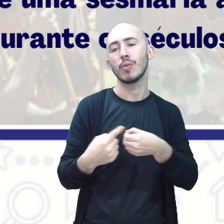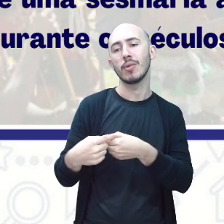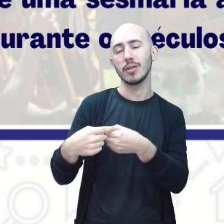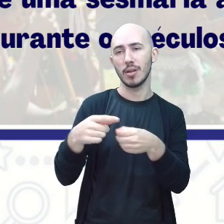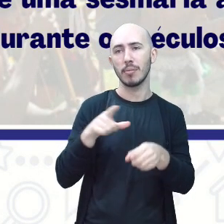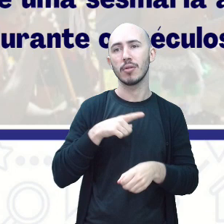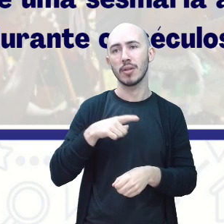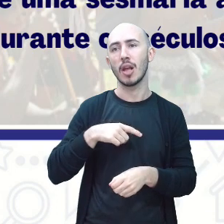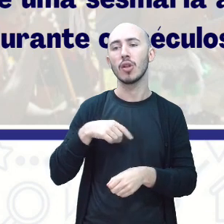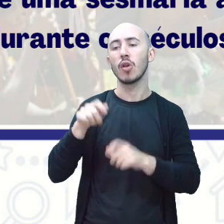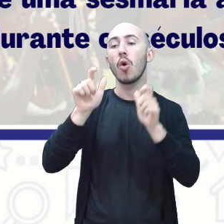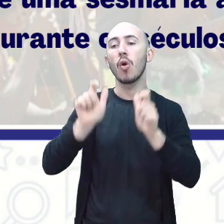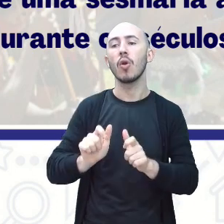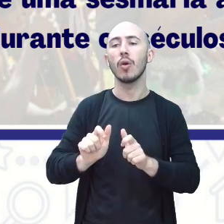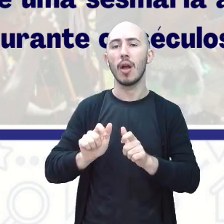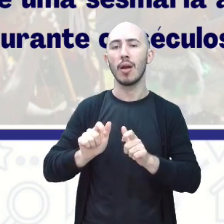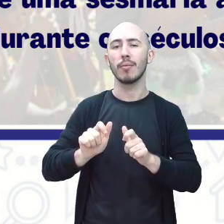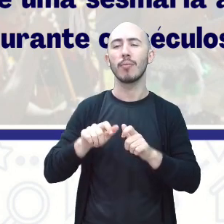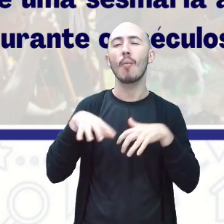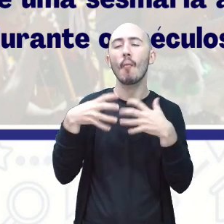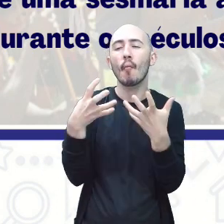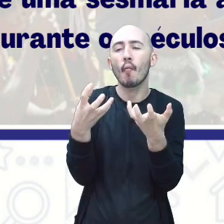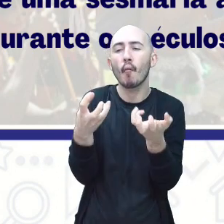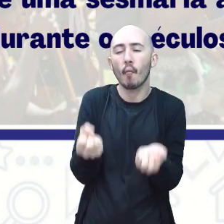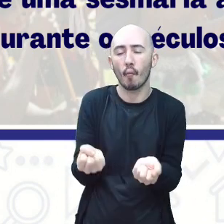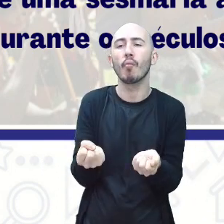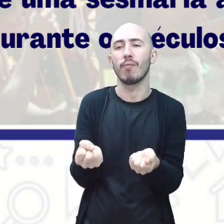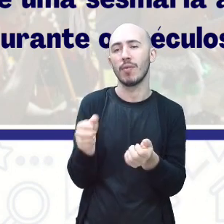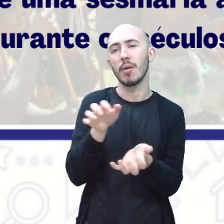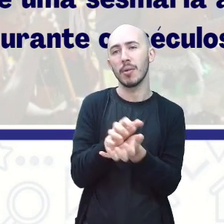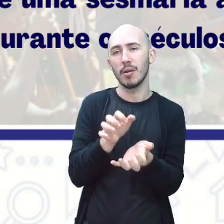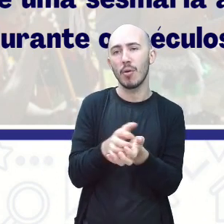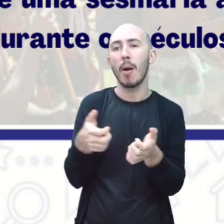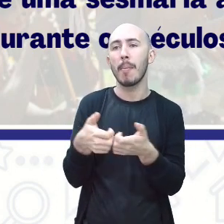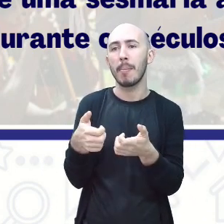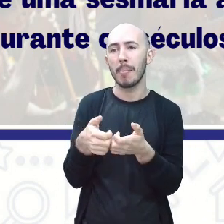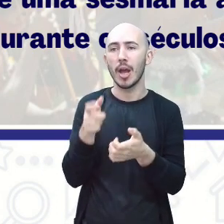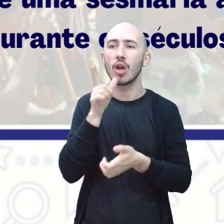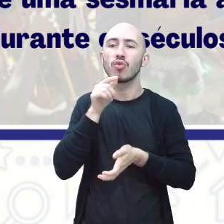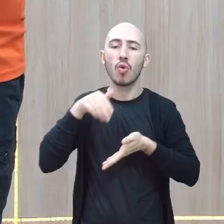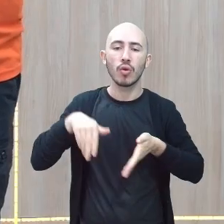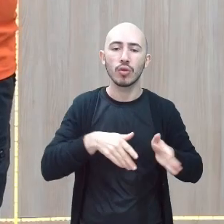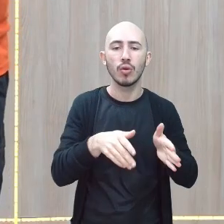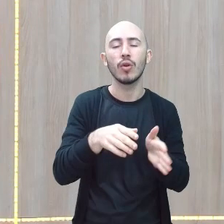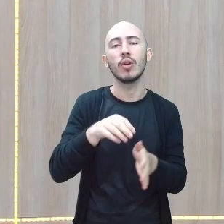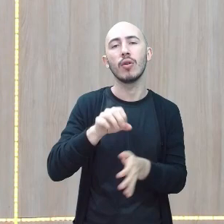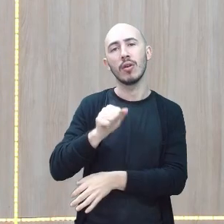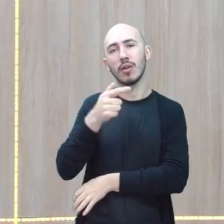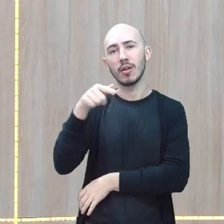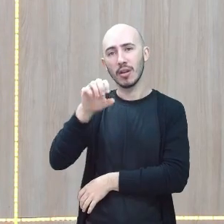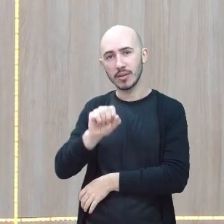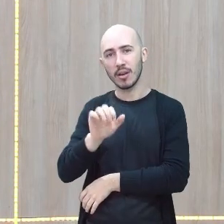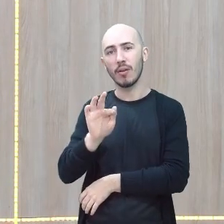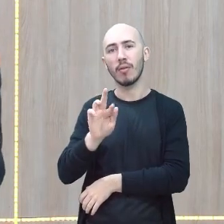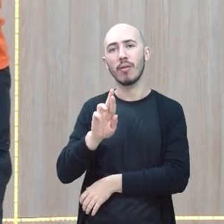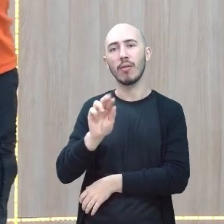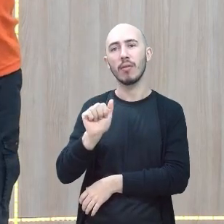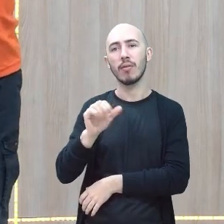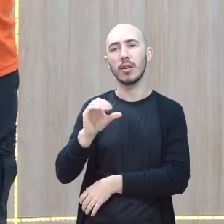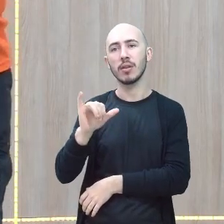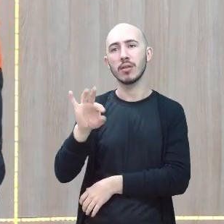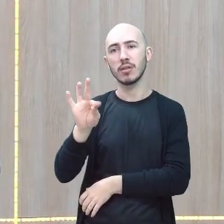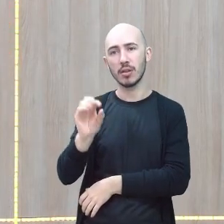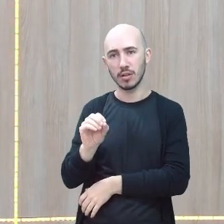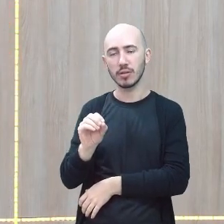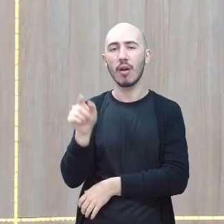no sertão pernambucano, próximo já ao Rio São Francisco. Rio São Francisco que vocês devem ter notícia, né?